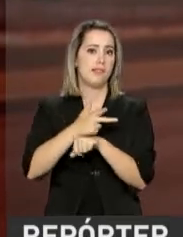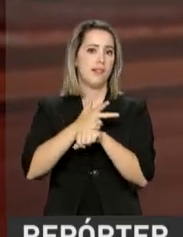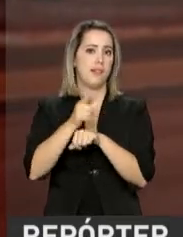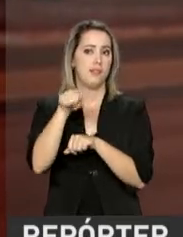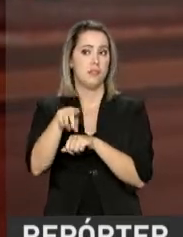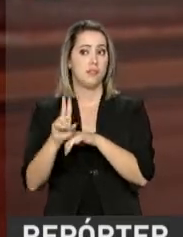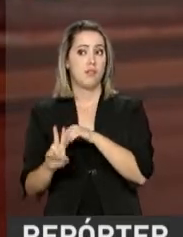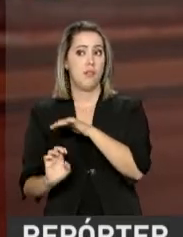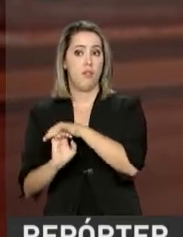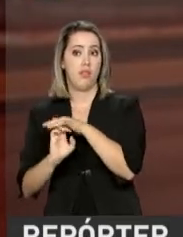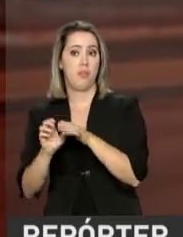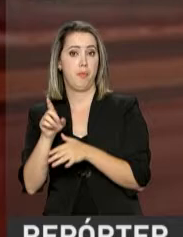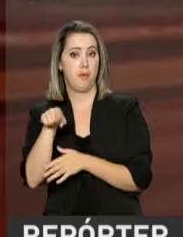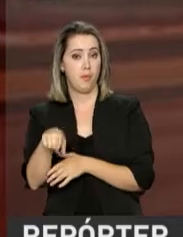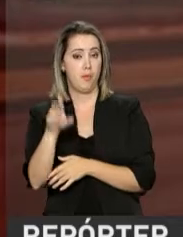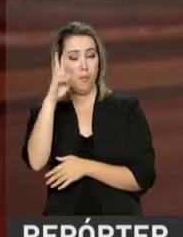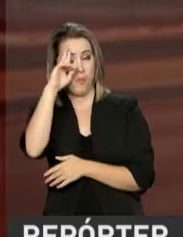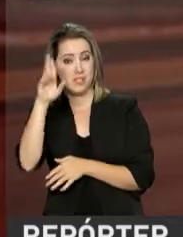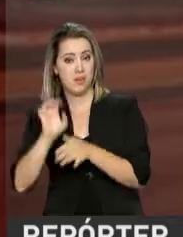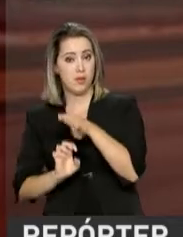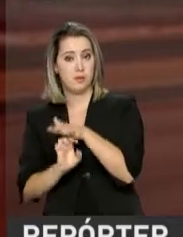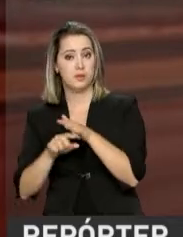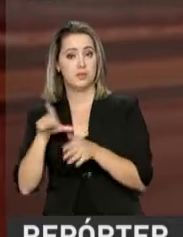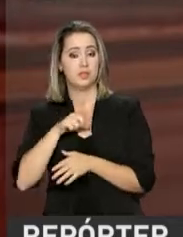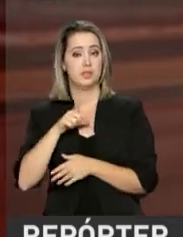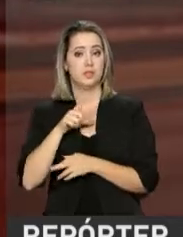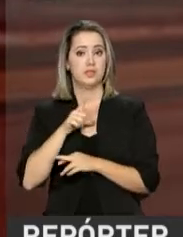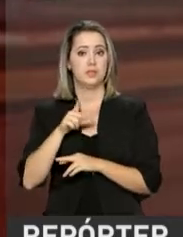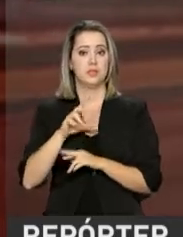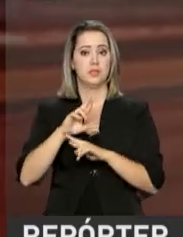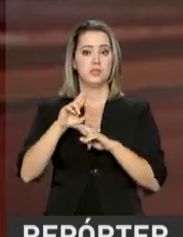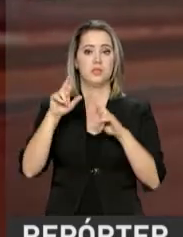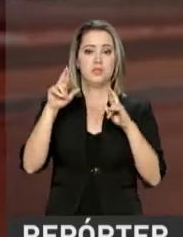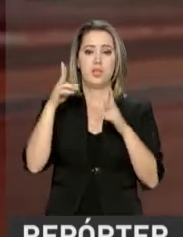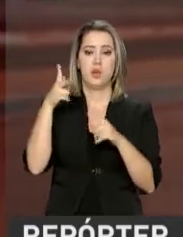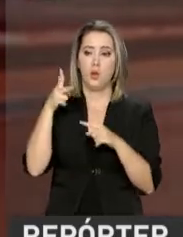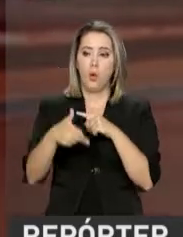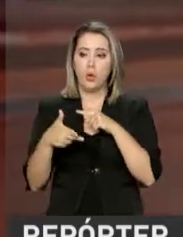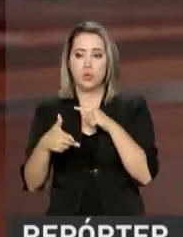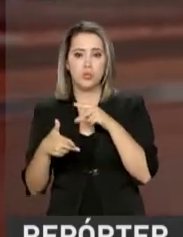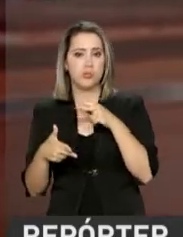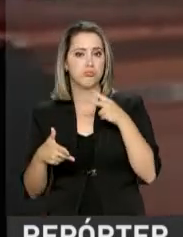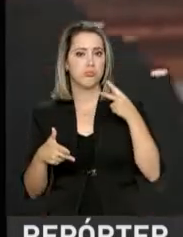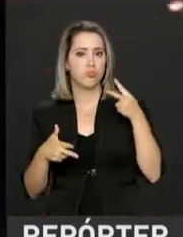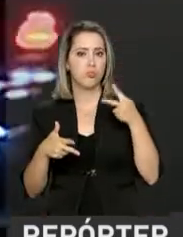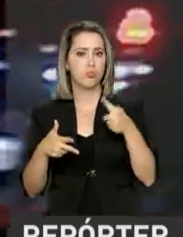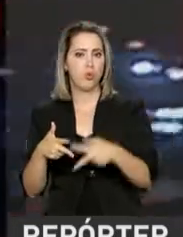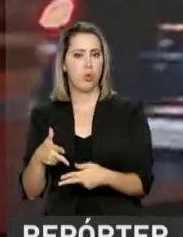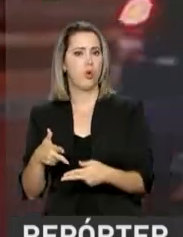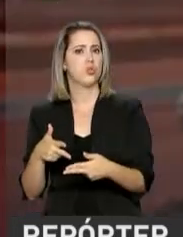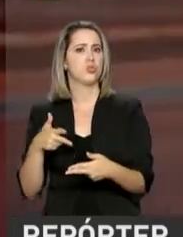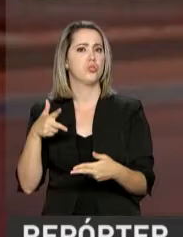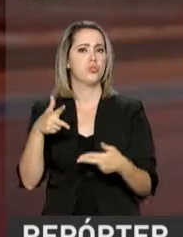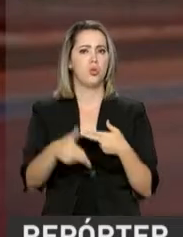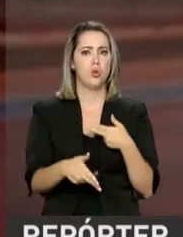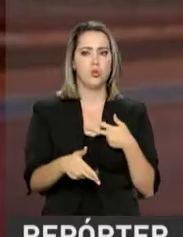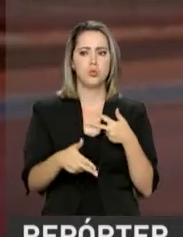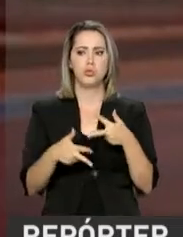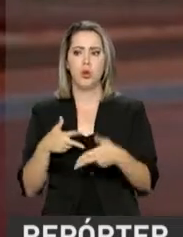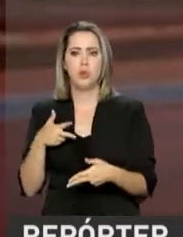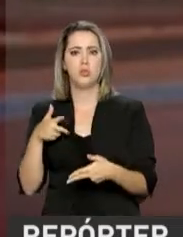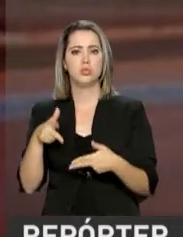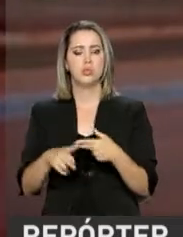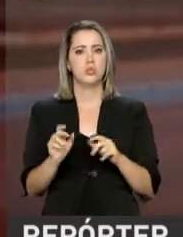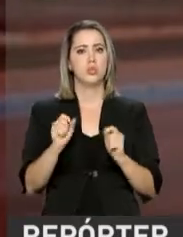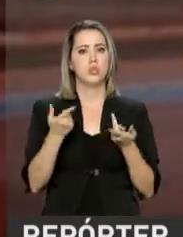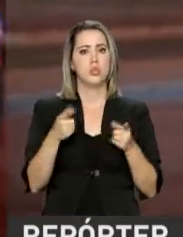pelo empresário Joesley Batista tem descontinuidades, como uma série de trechos ininteligíveis